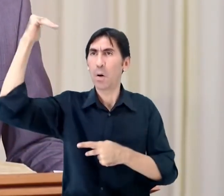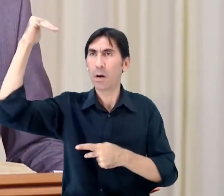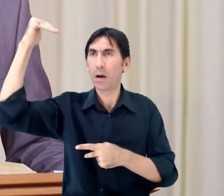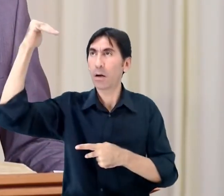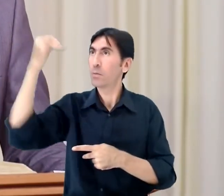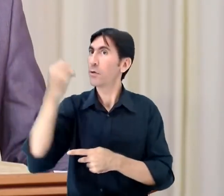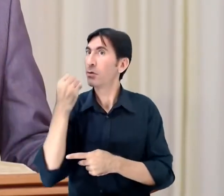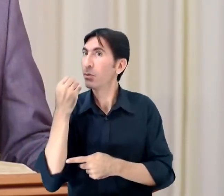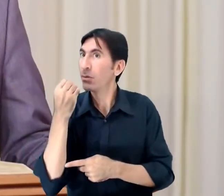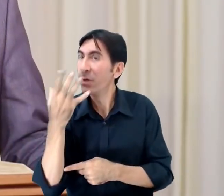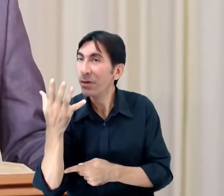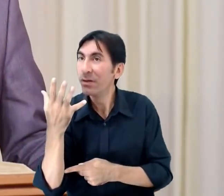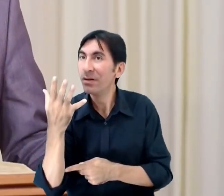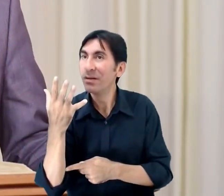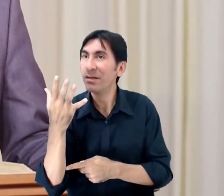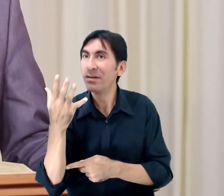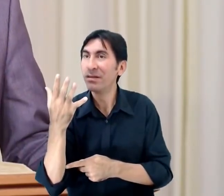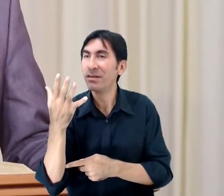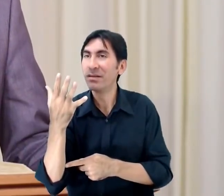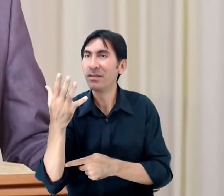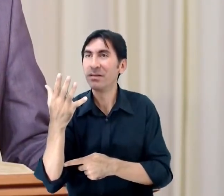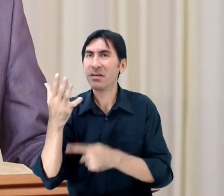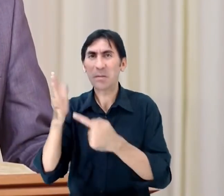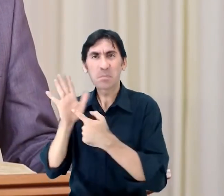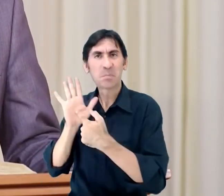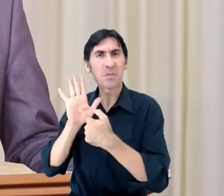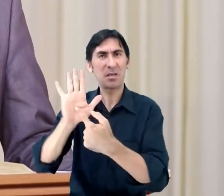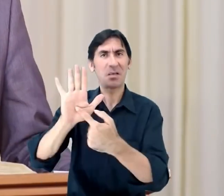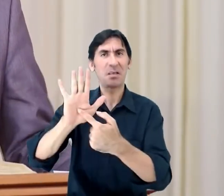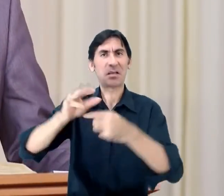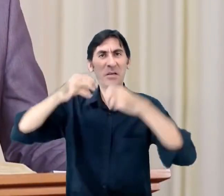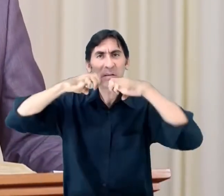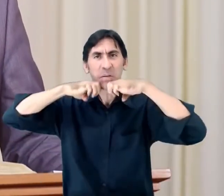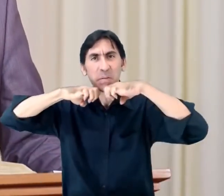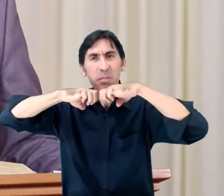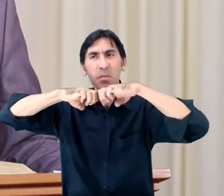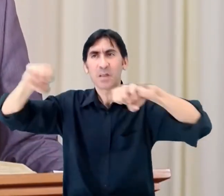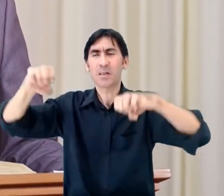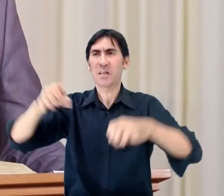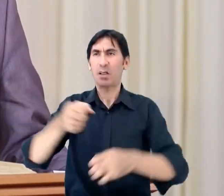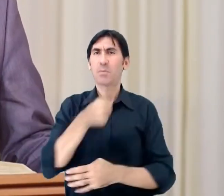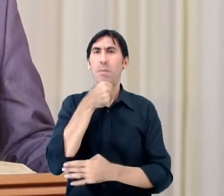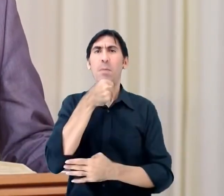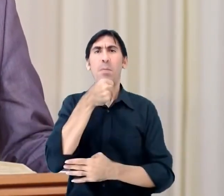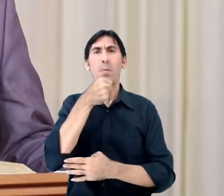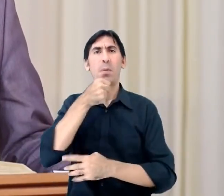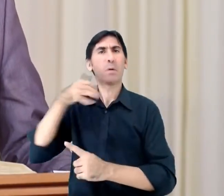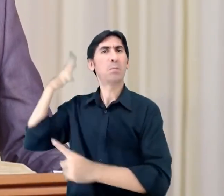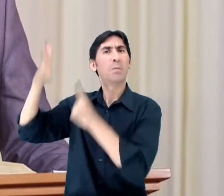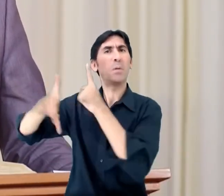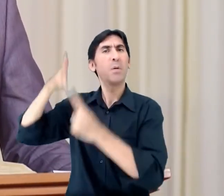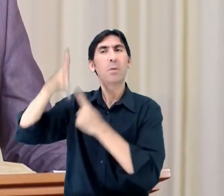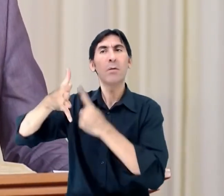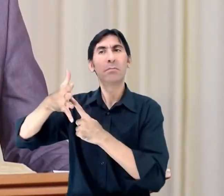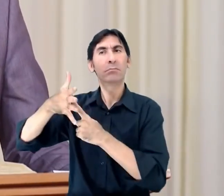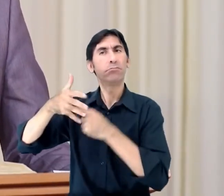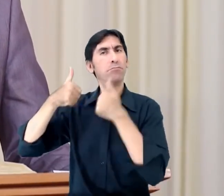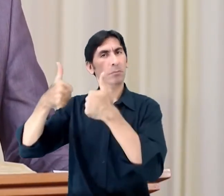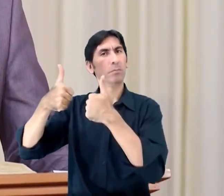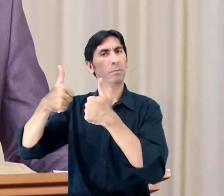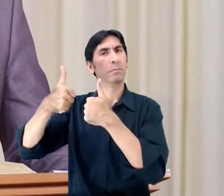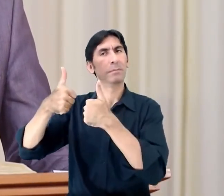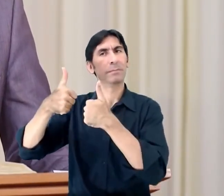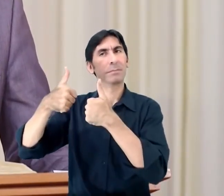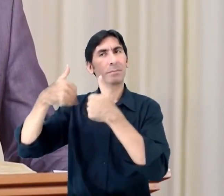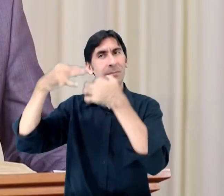Poder levar a mensagem perante o povo, à frente, né? No púlpito. Isso é muito bom.